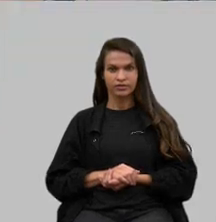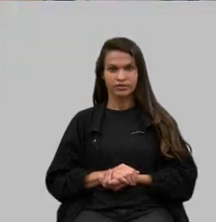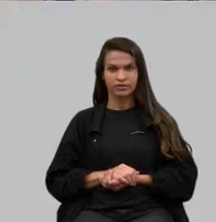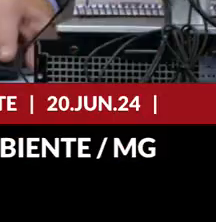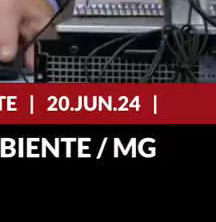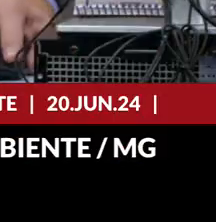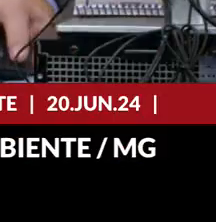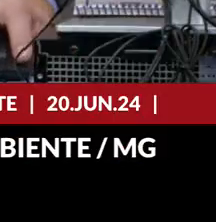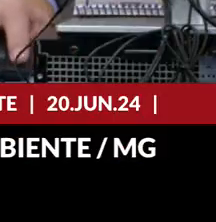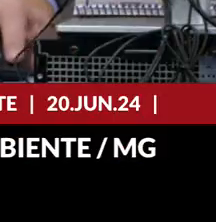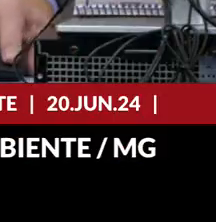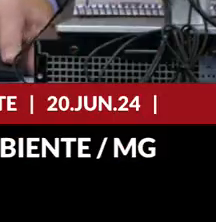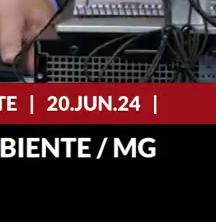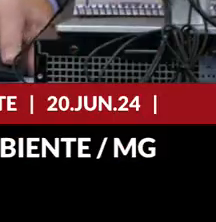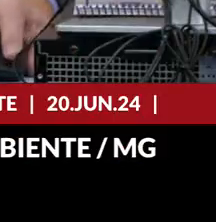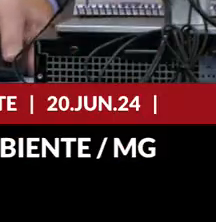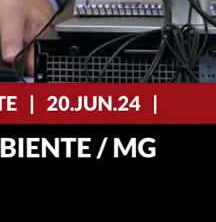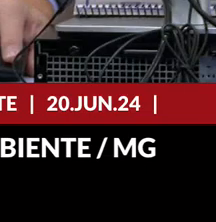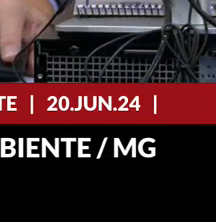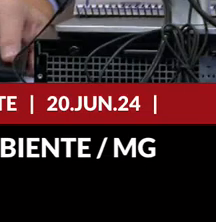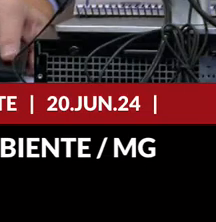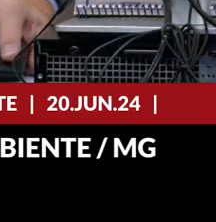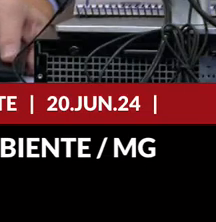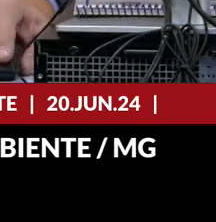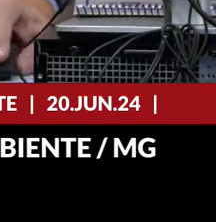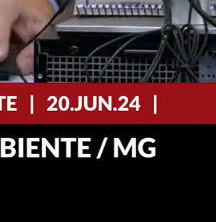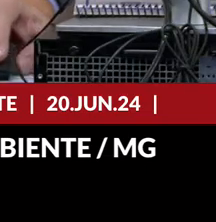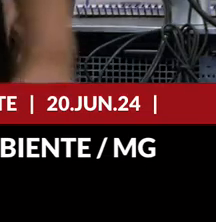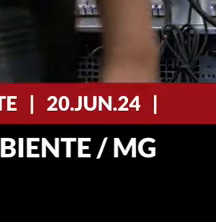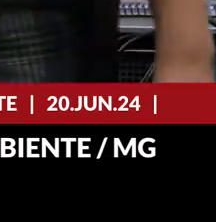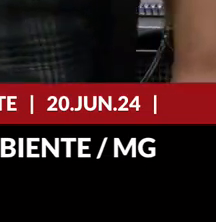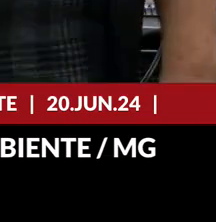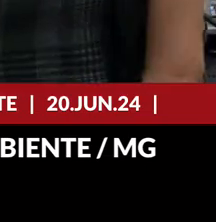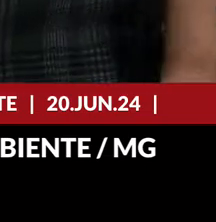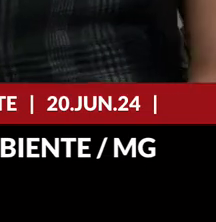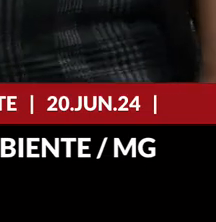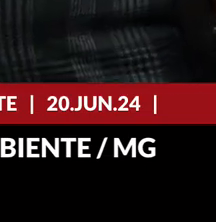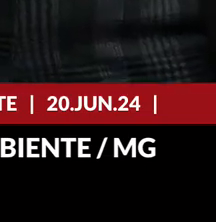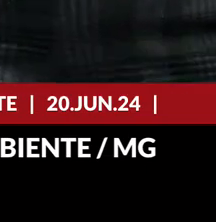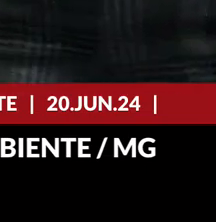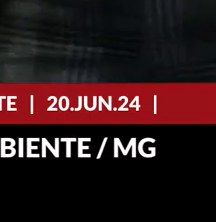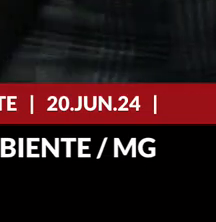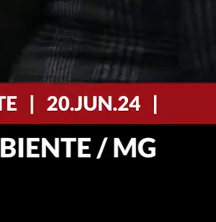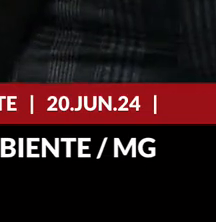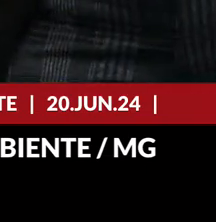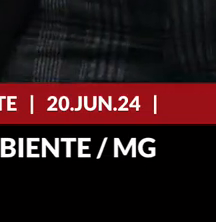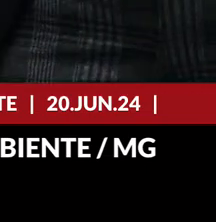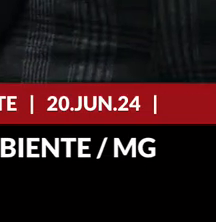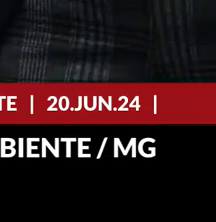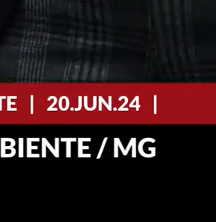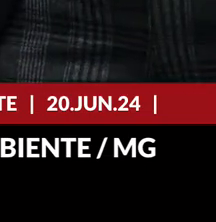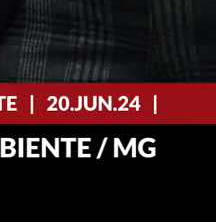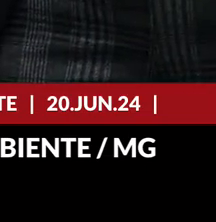pegar a que tava senhor conectou lá